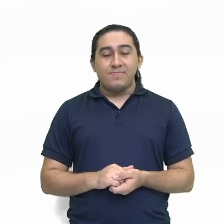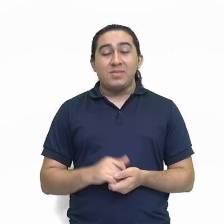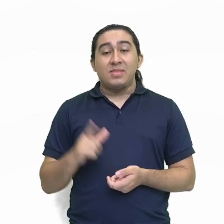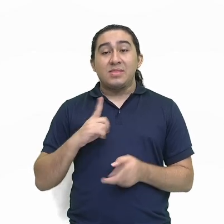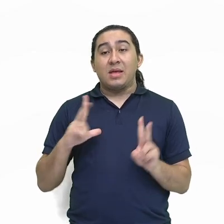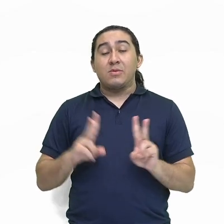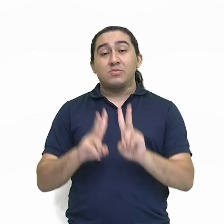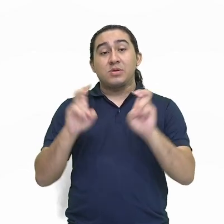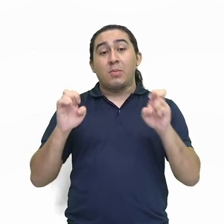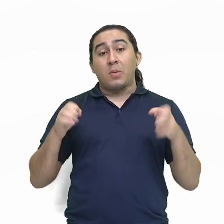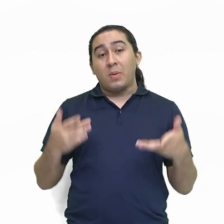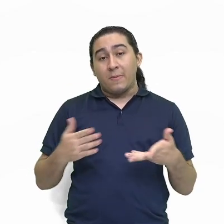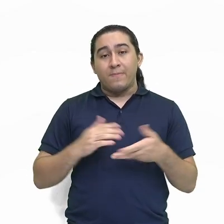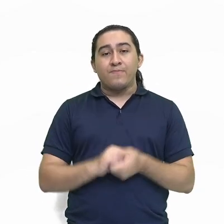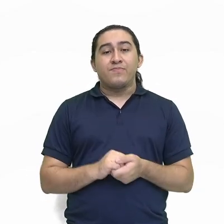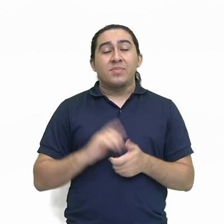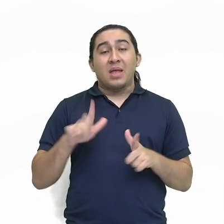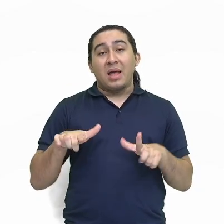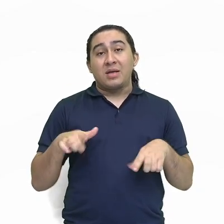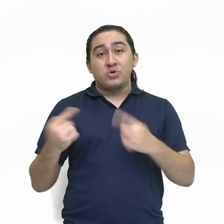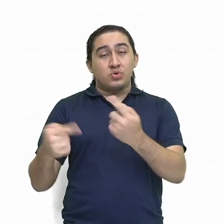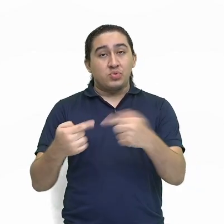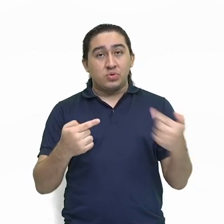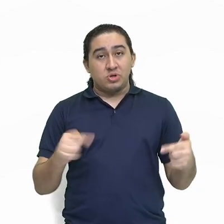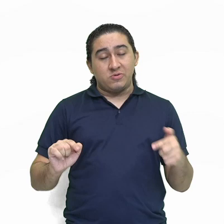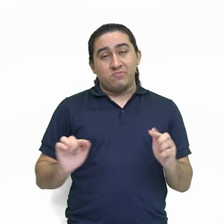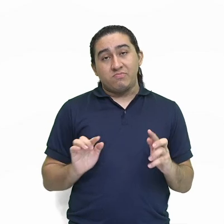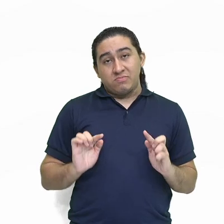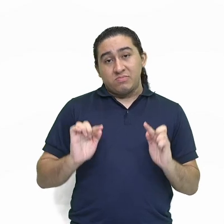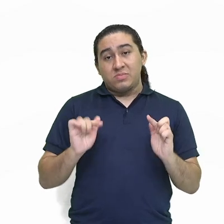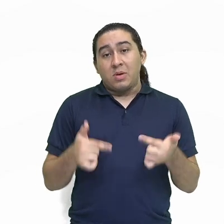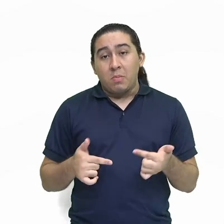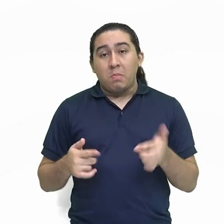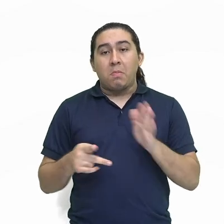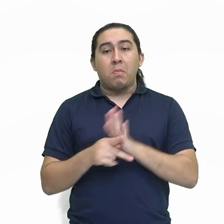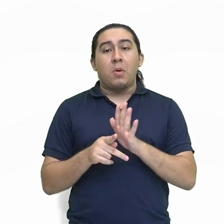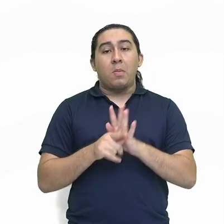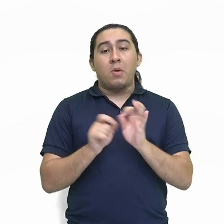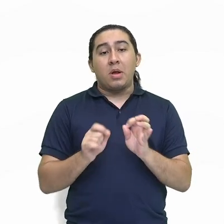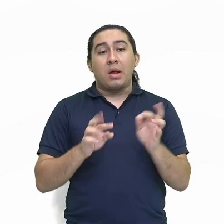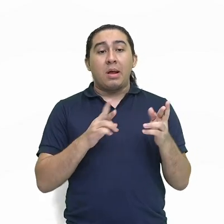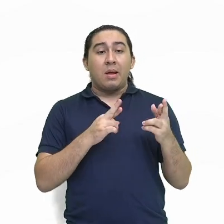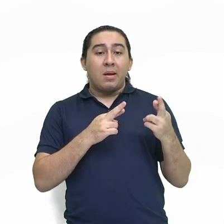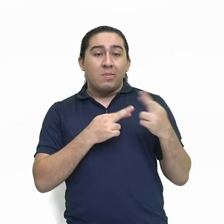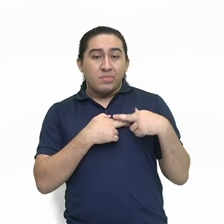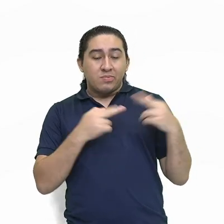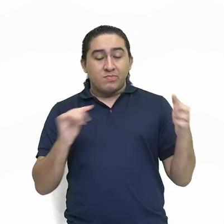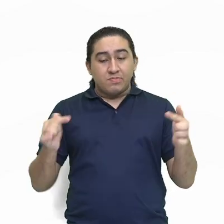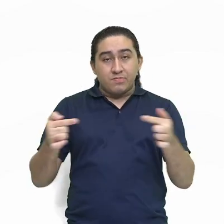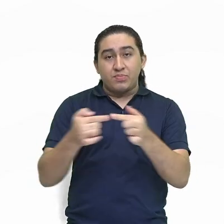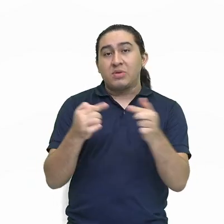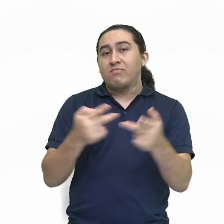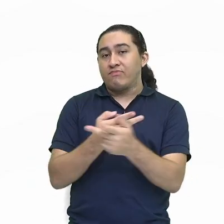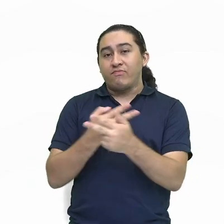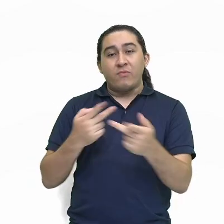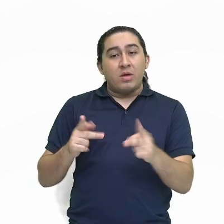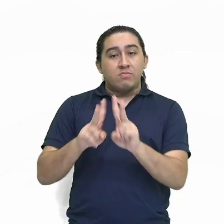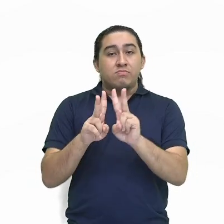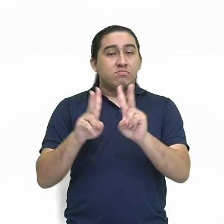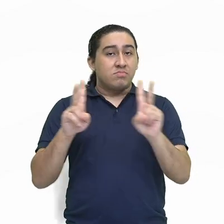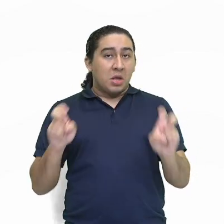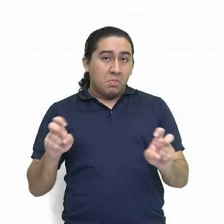Temos como objeto de conhecimento posicionamentos discursivos responsáveis em relação às